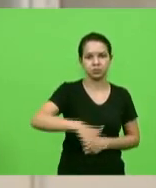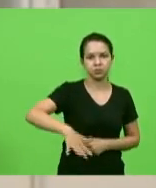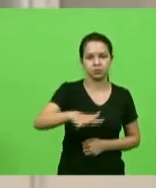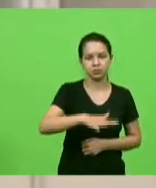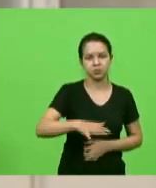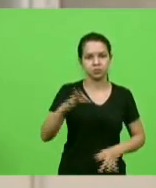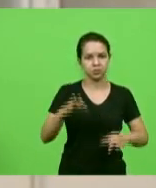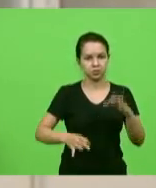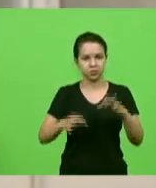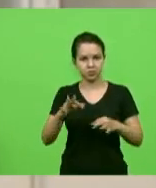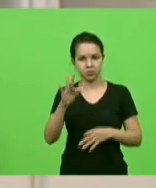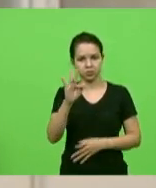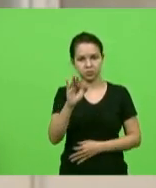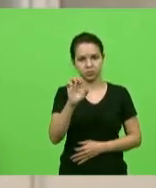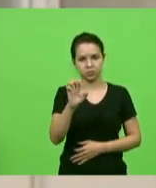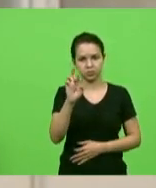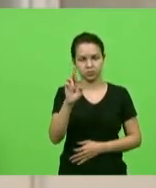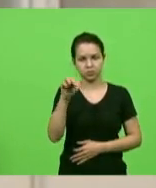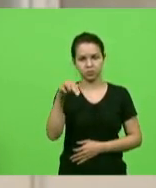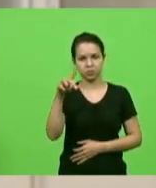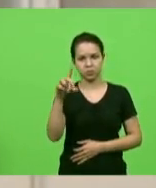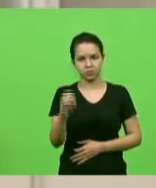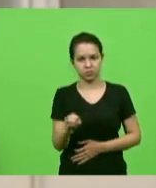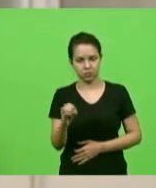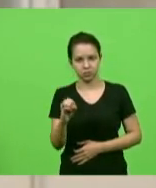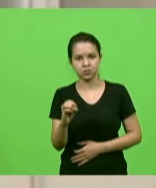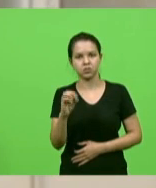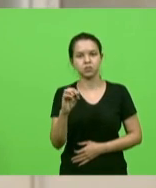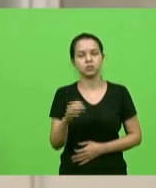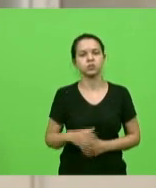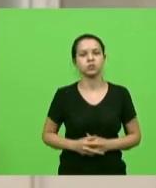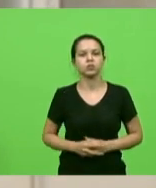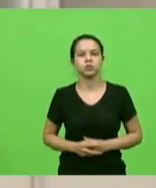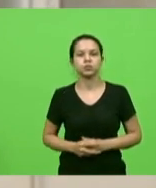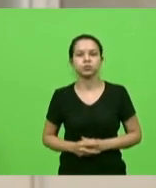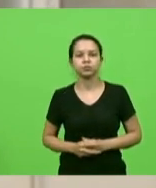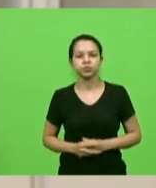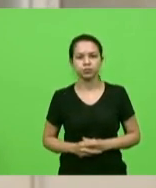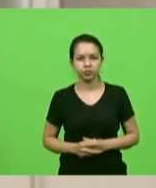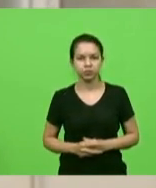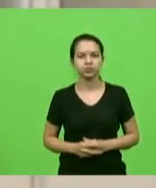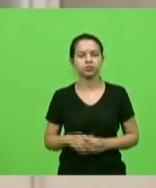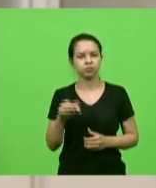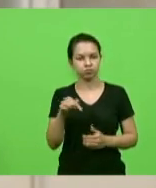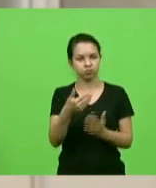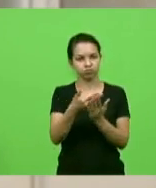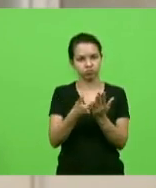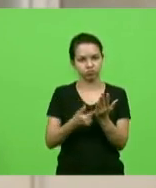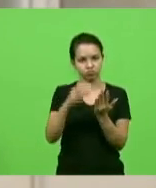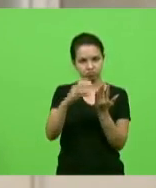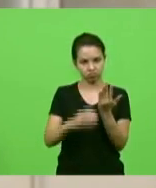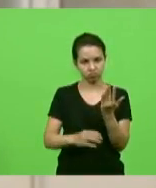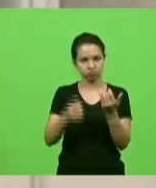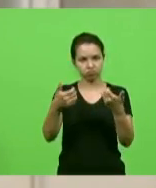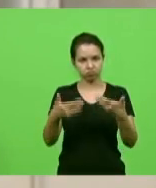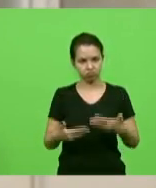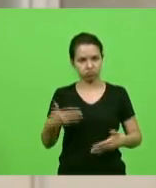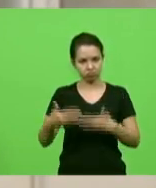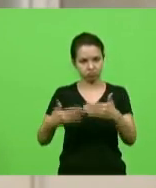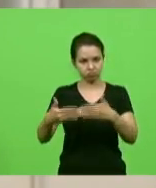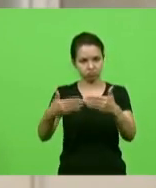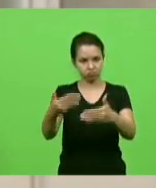de Justiça Fernando da Silva cominho bojo do inquérito civil já antes referido que